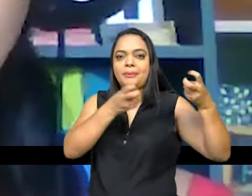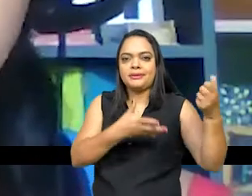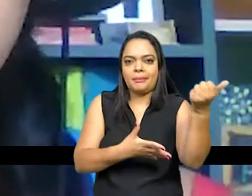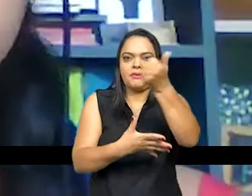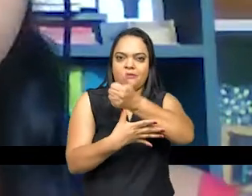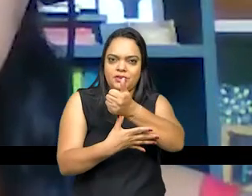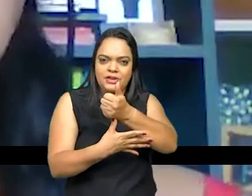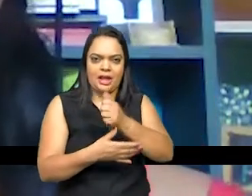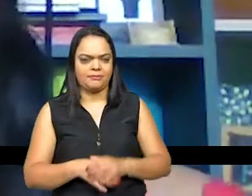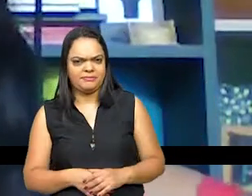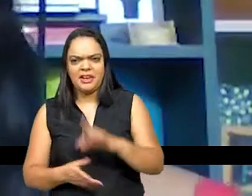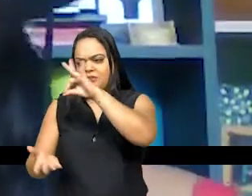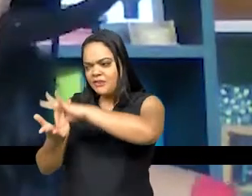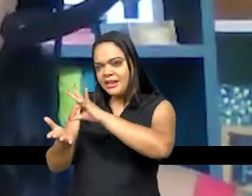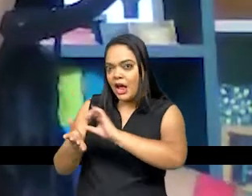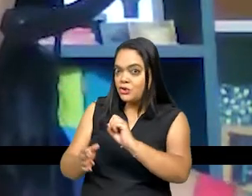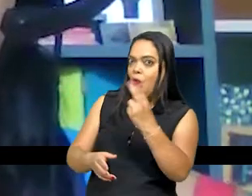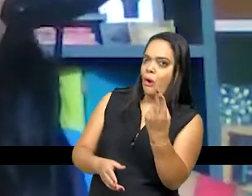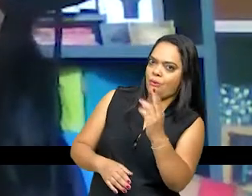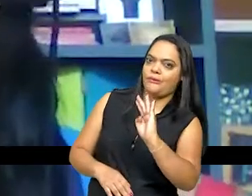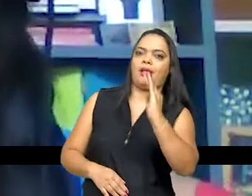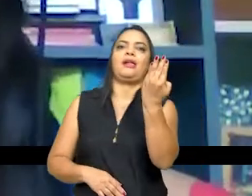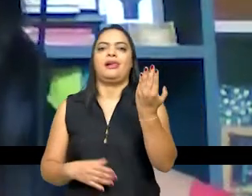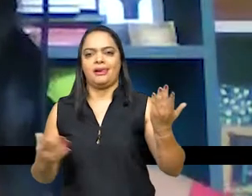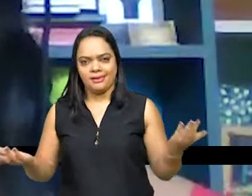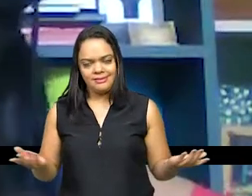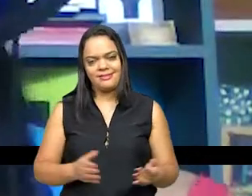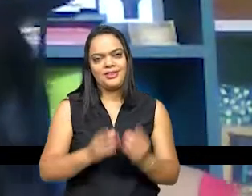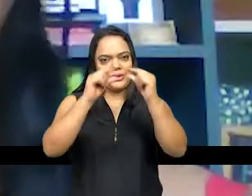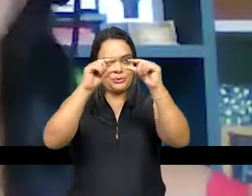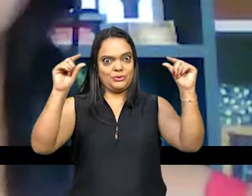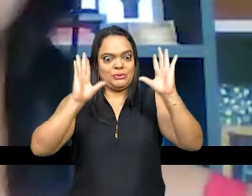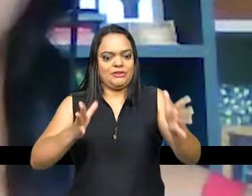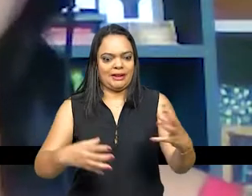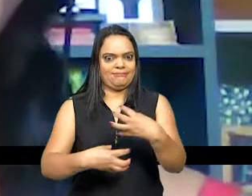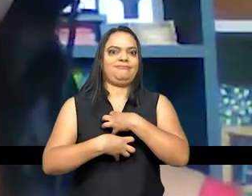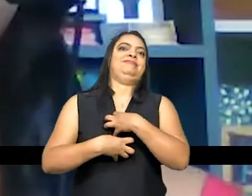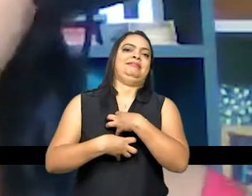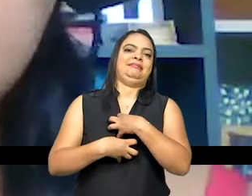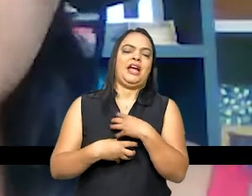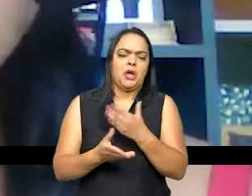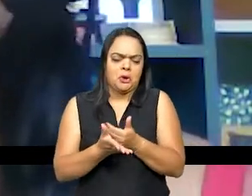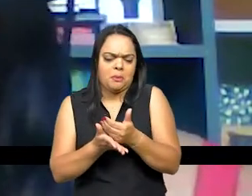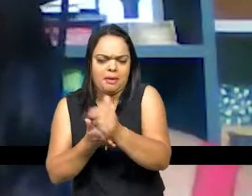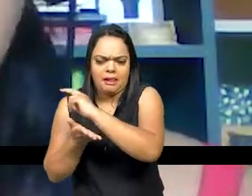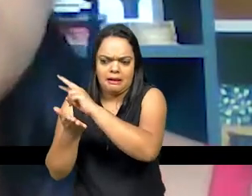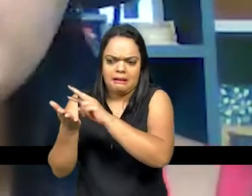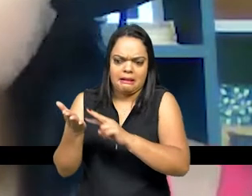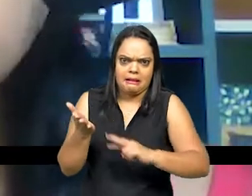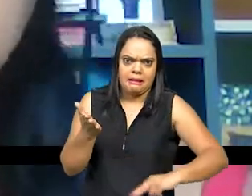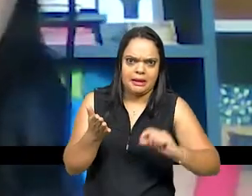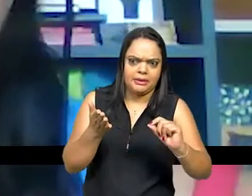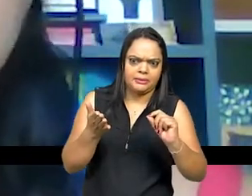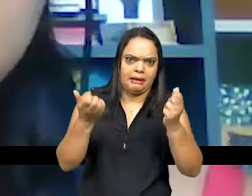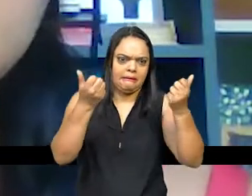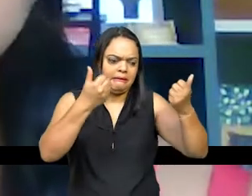Dois pontos. Verdade ou hipocrisia? Esse título já sacode. E aí tu começa a ler, tu vai vendo a